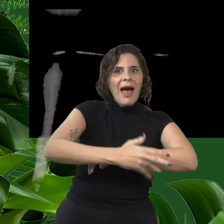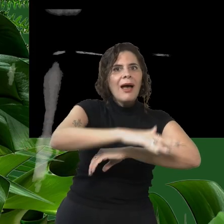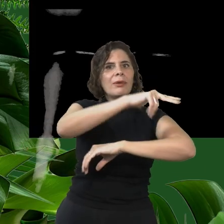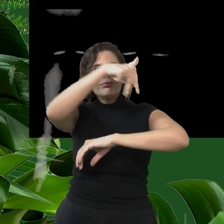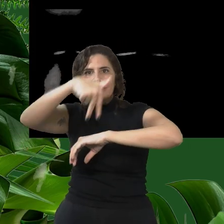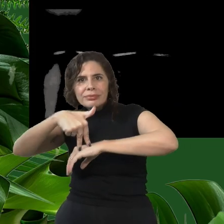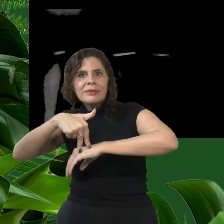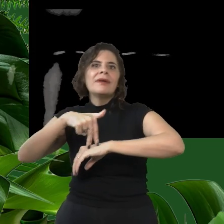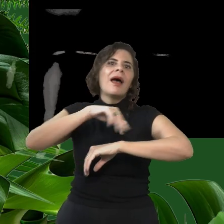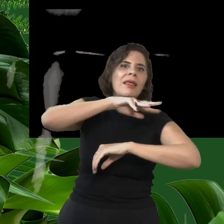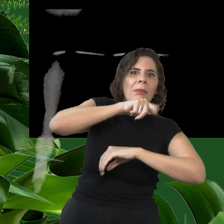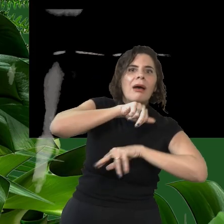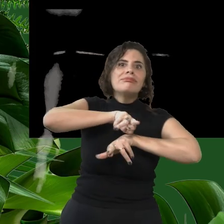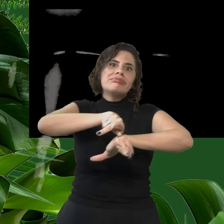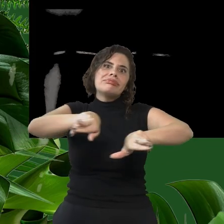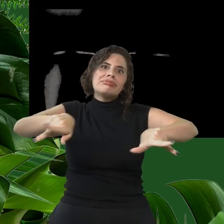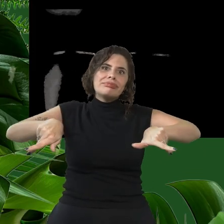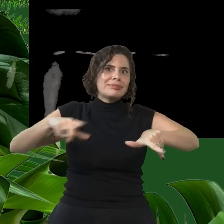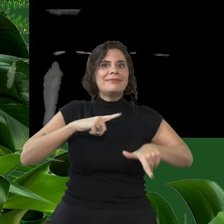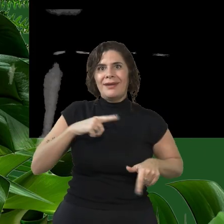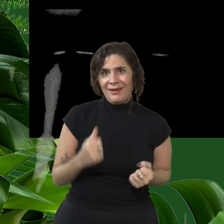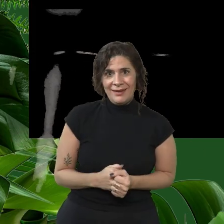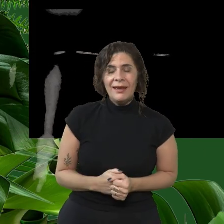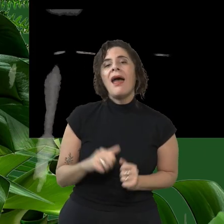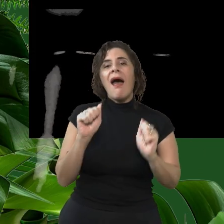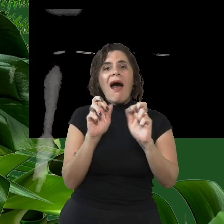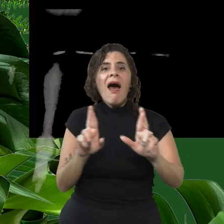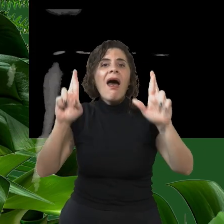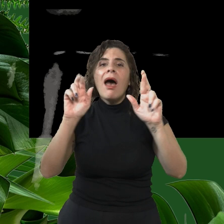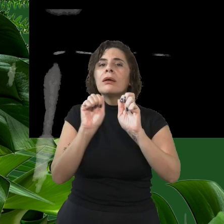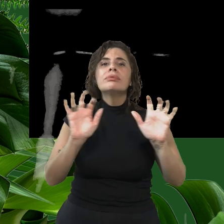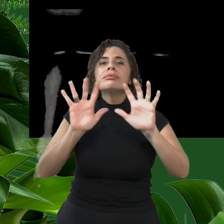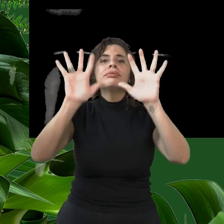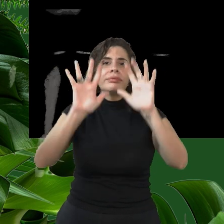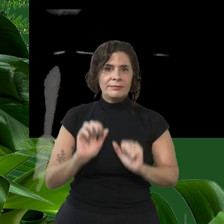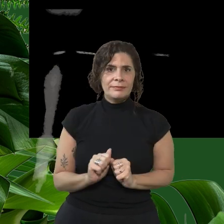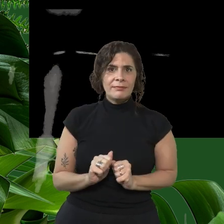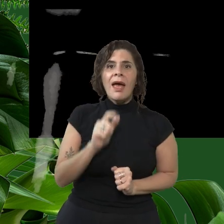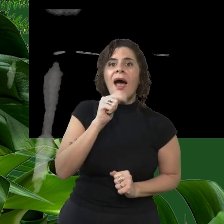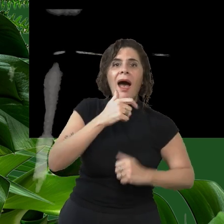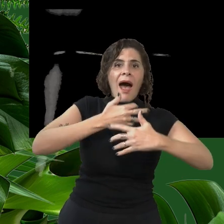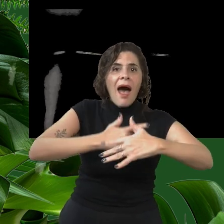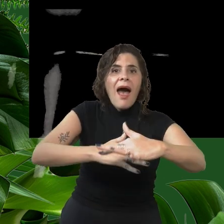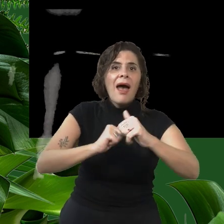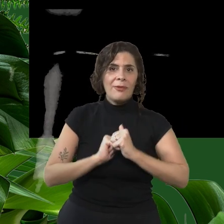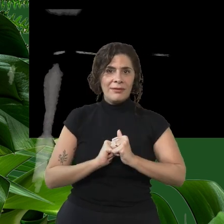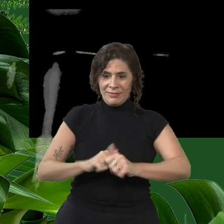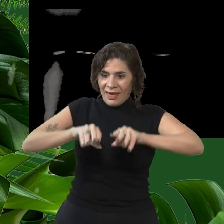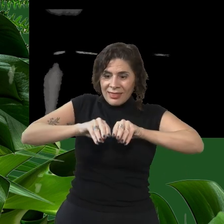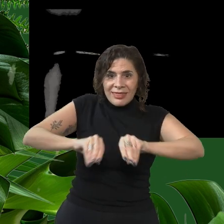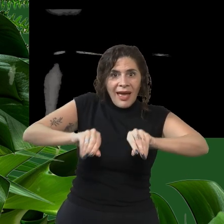parte aí desses elementos tão importantes do ar, da água, da terra. A terra, como bem colocou o André, todas